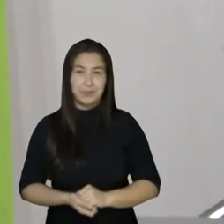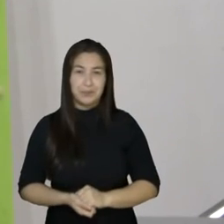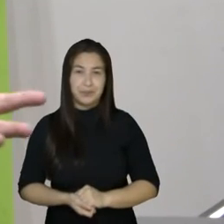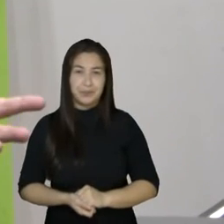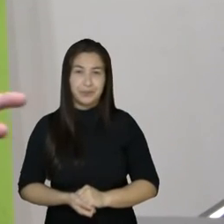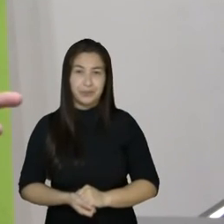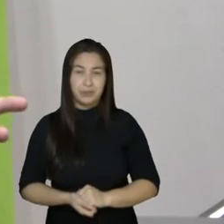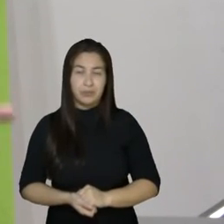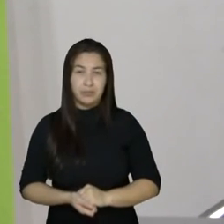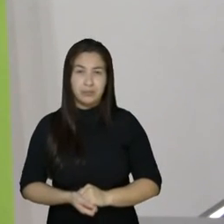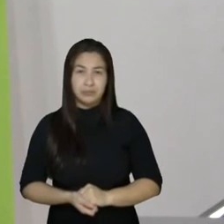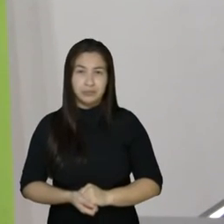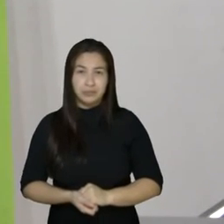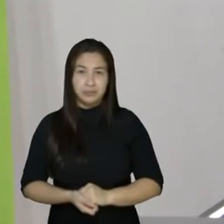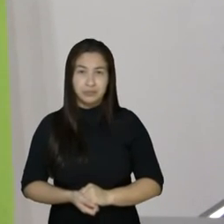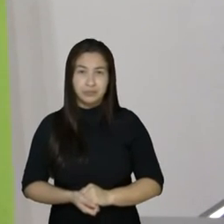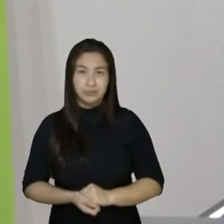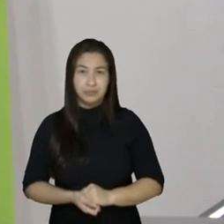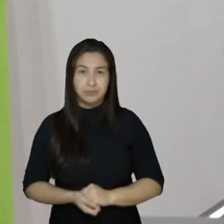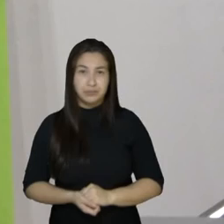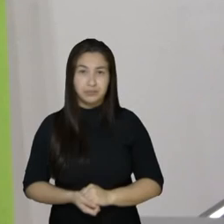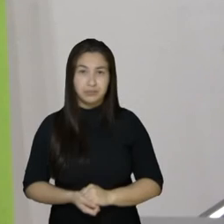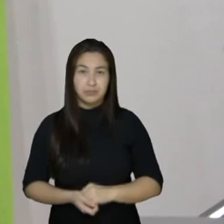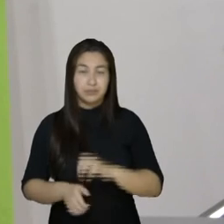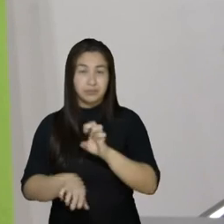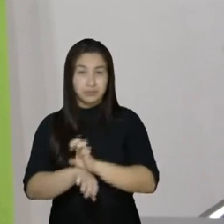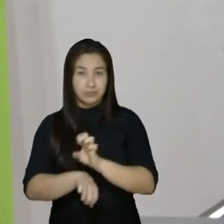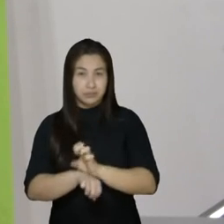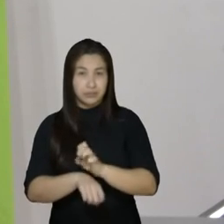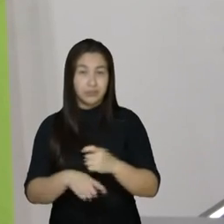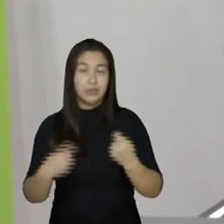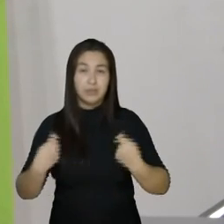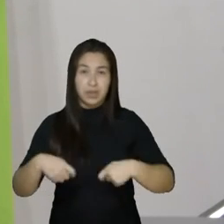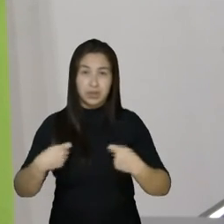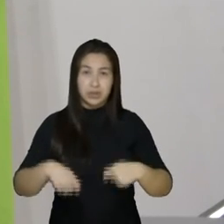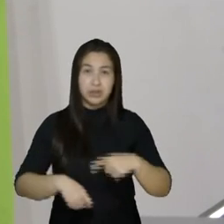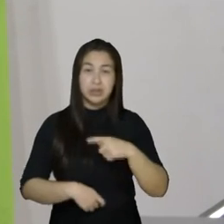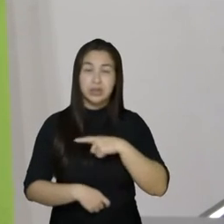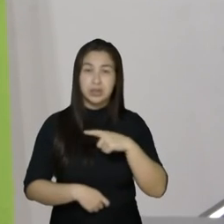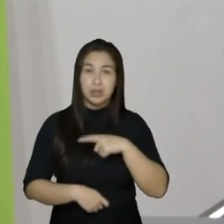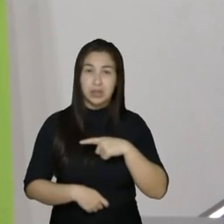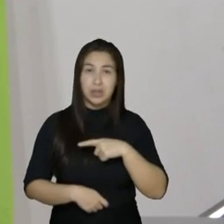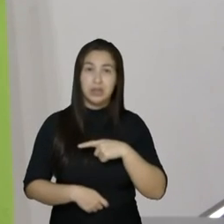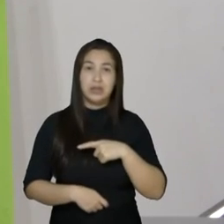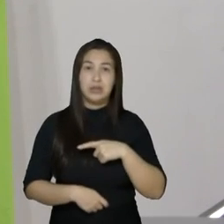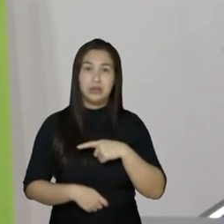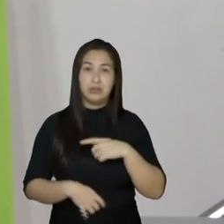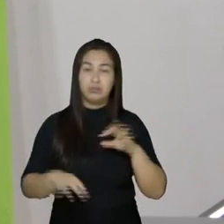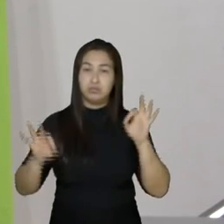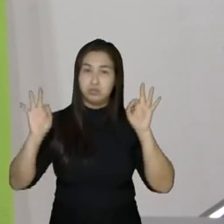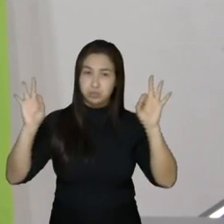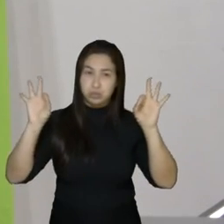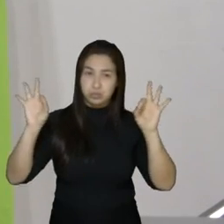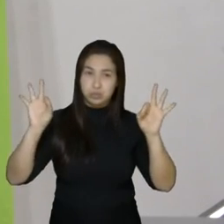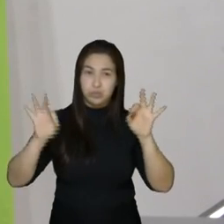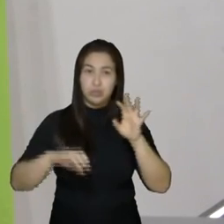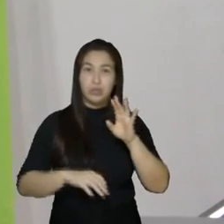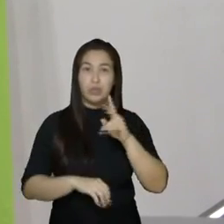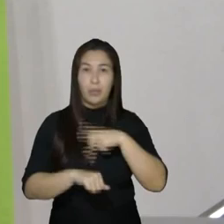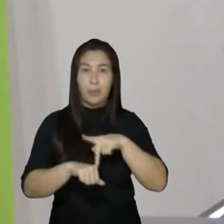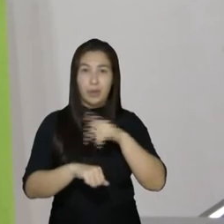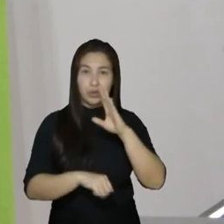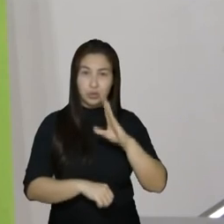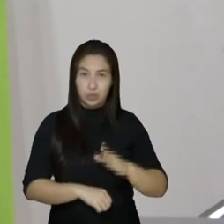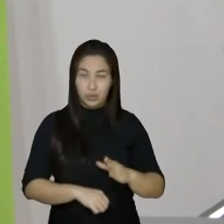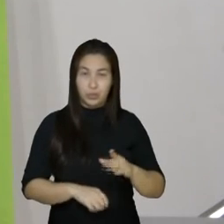Estado que tem que ser, em tudo, exemplo para o nosso país e para o mundo.